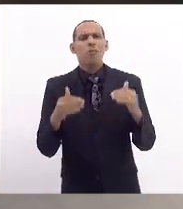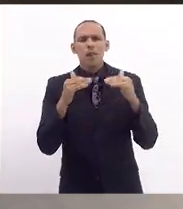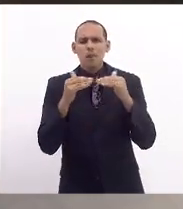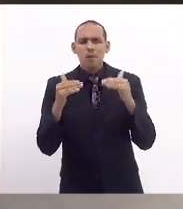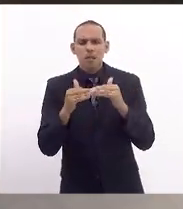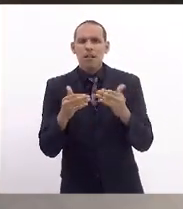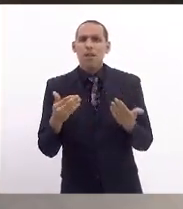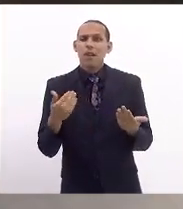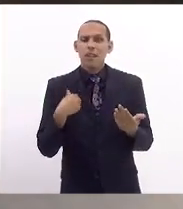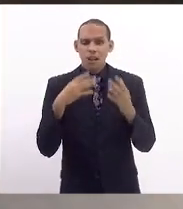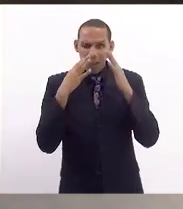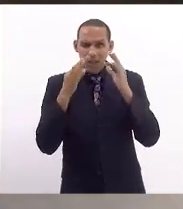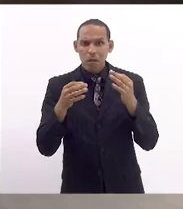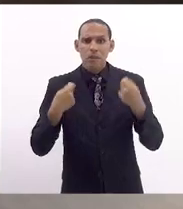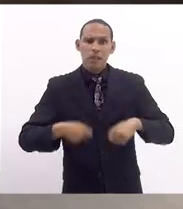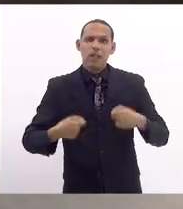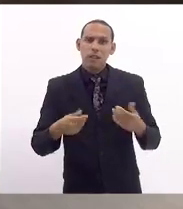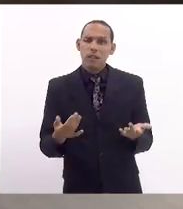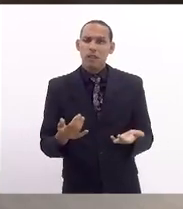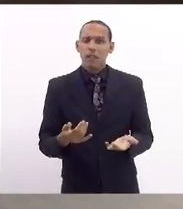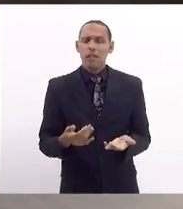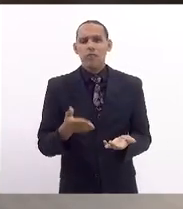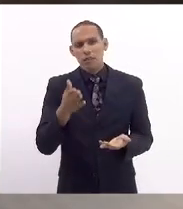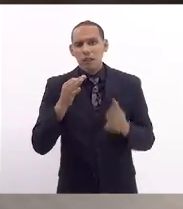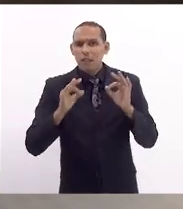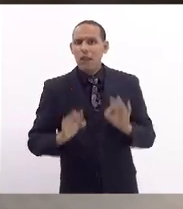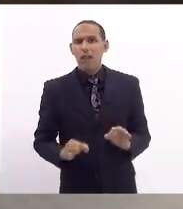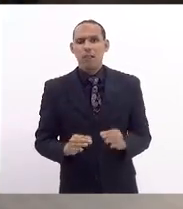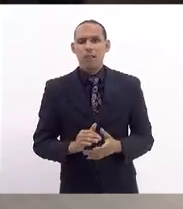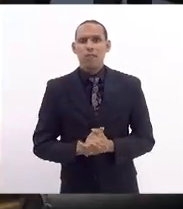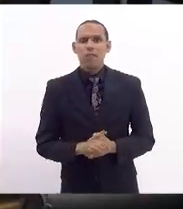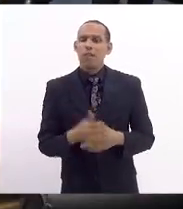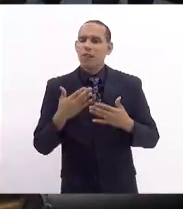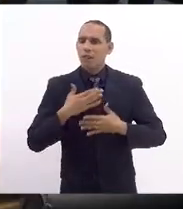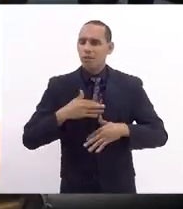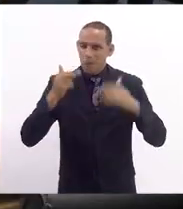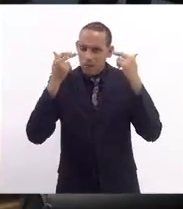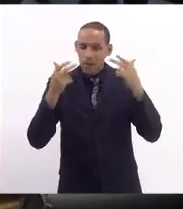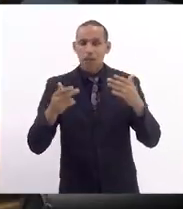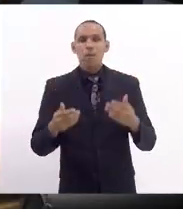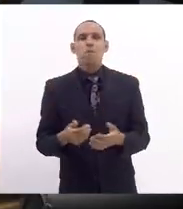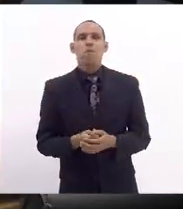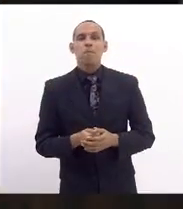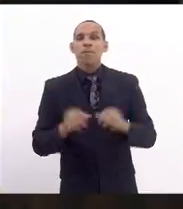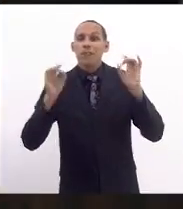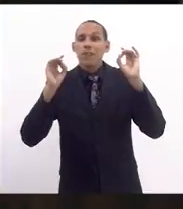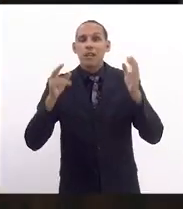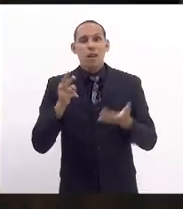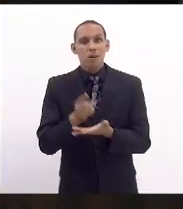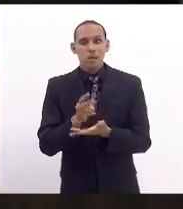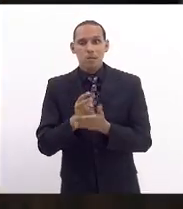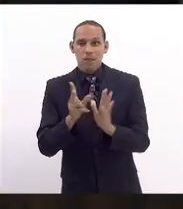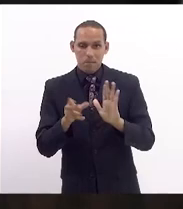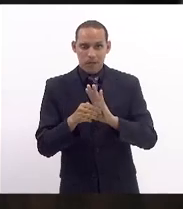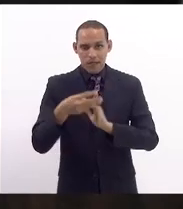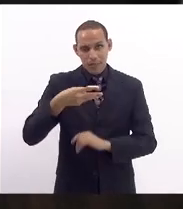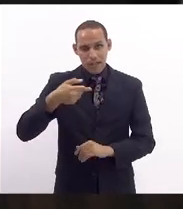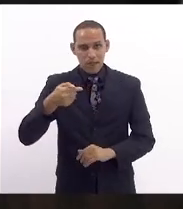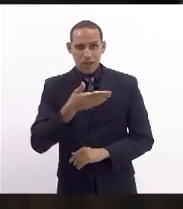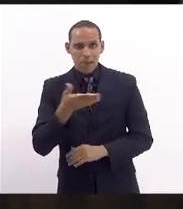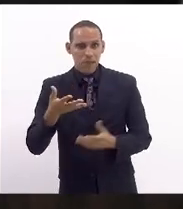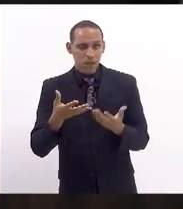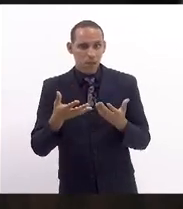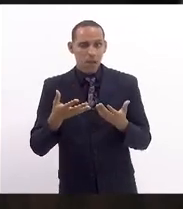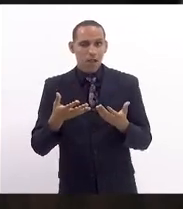é verdade eu devia ter prestado atenção para seu tem toda razão ele e a sobremesa destaque à emenda 37 seus que